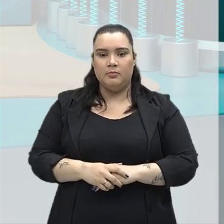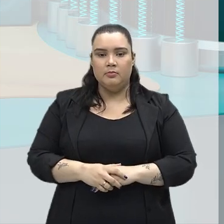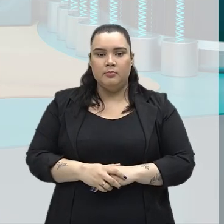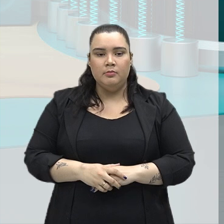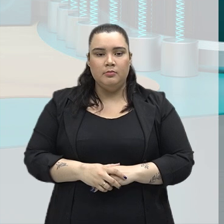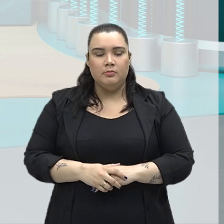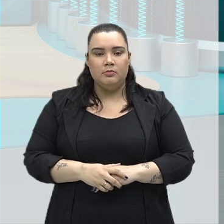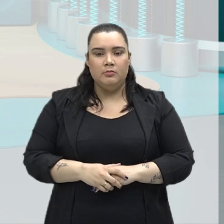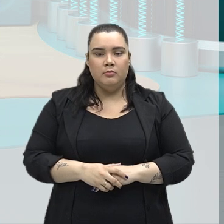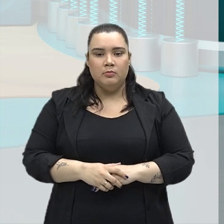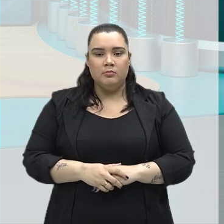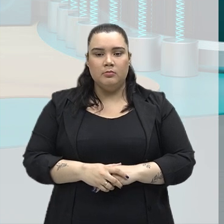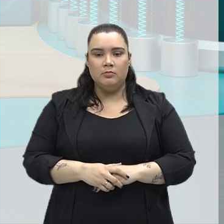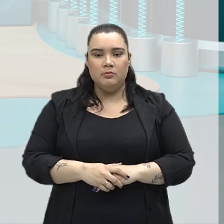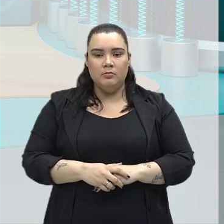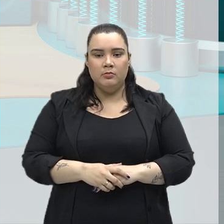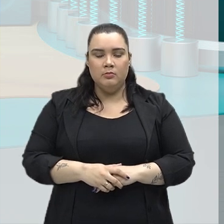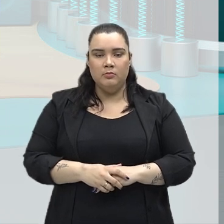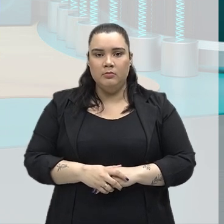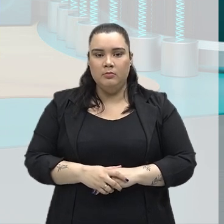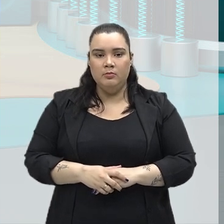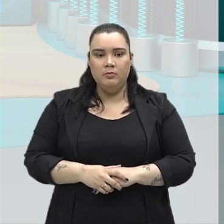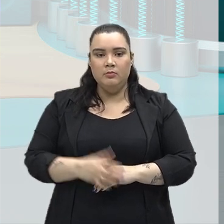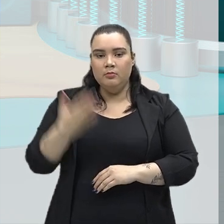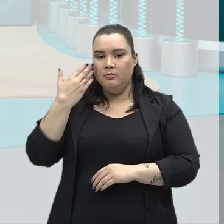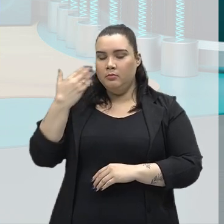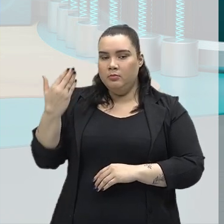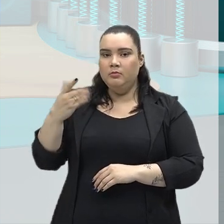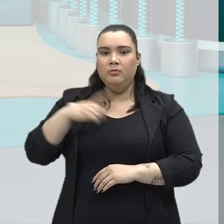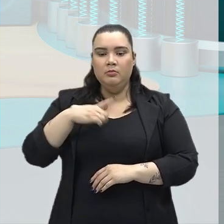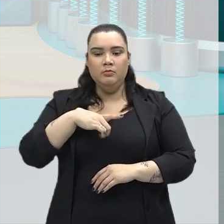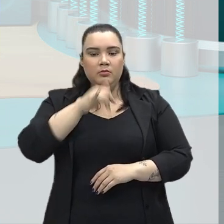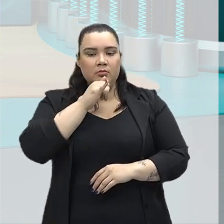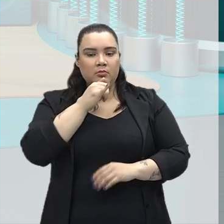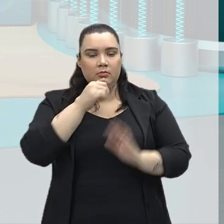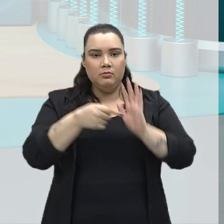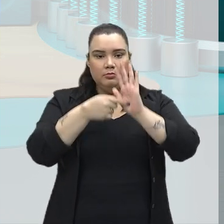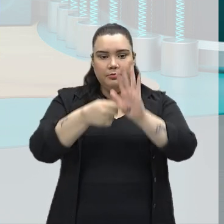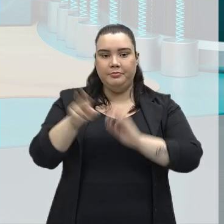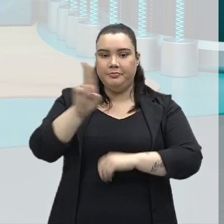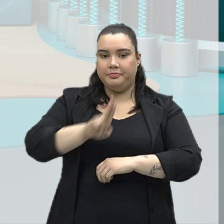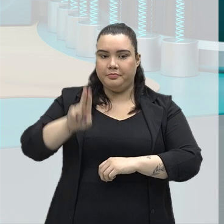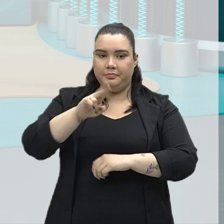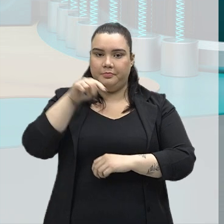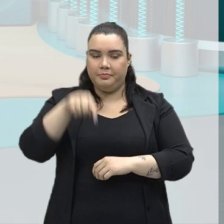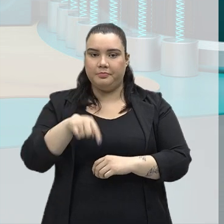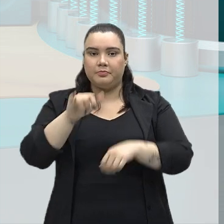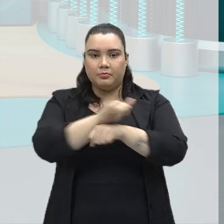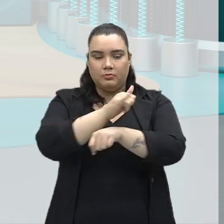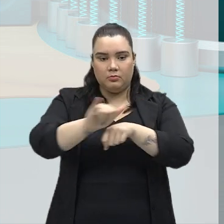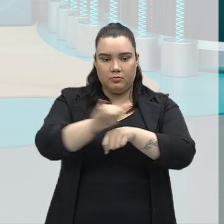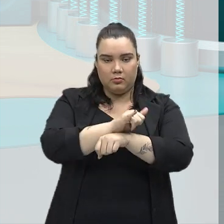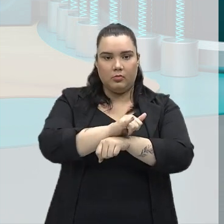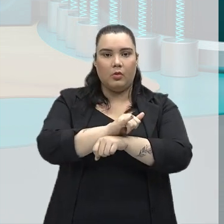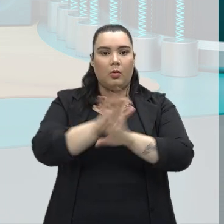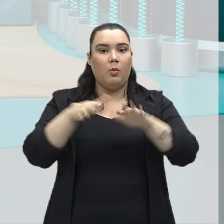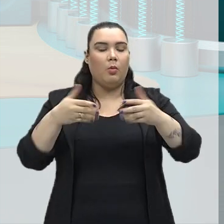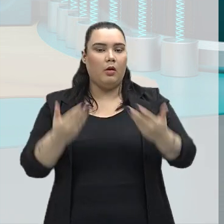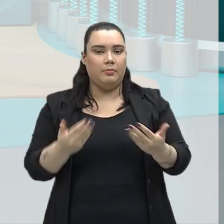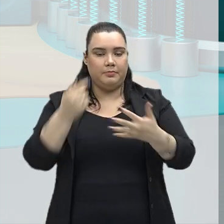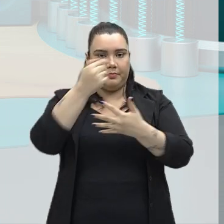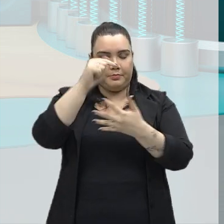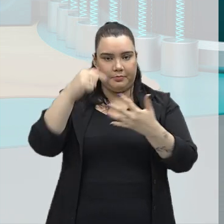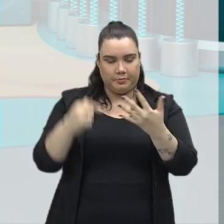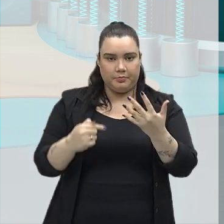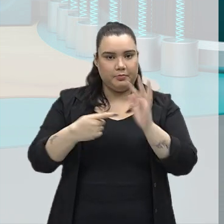go! Vejam. Então, alguns bons exemplos de utilização dessa técnica são quando? Quando é